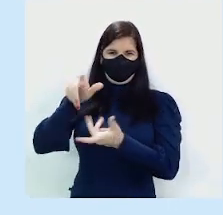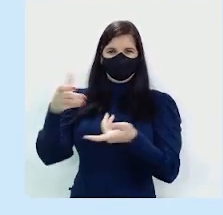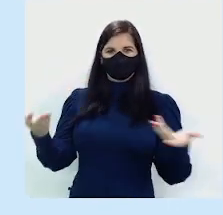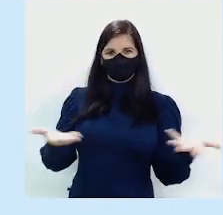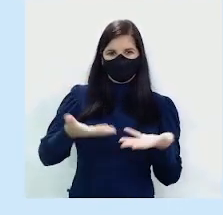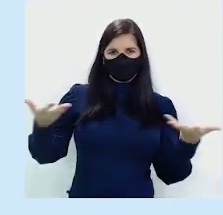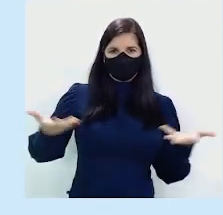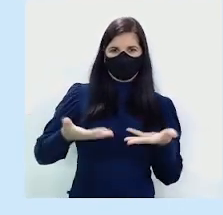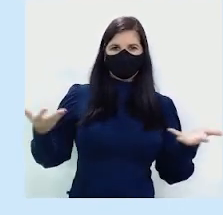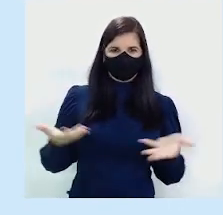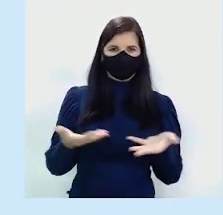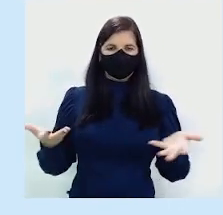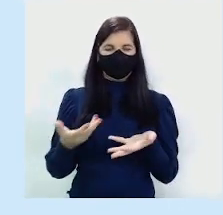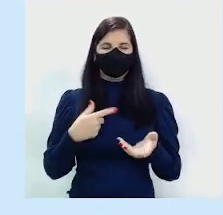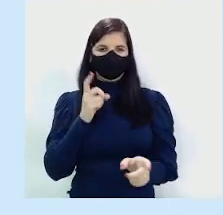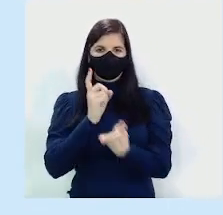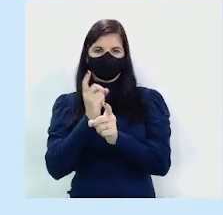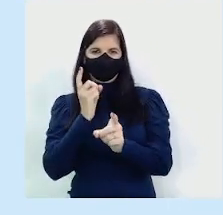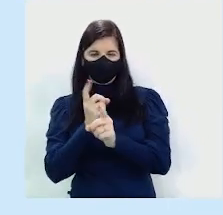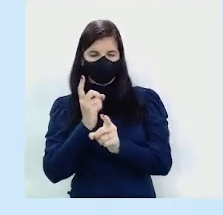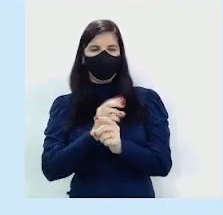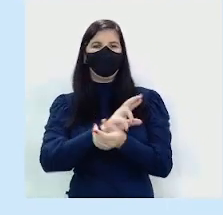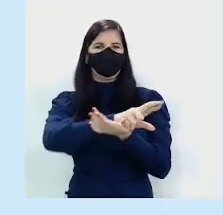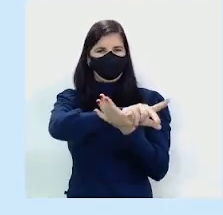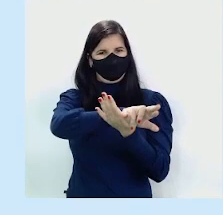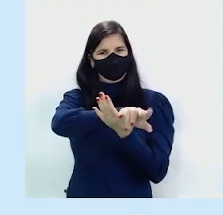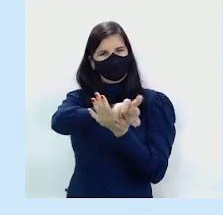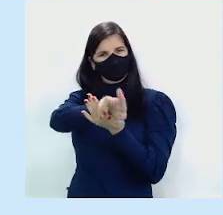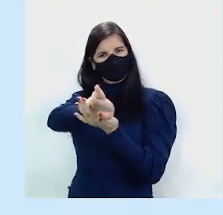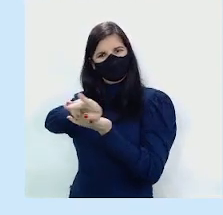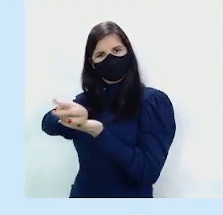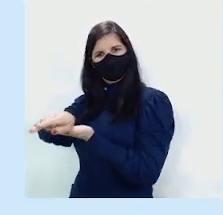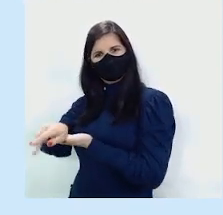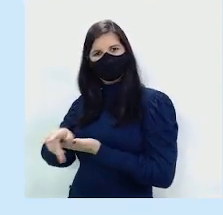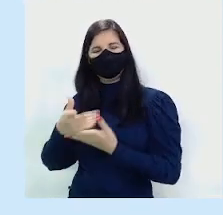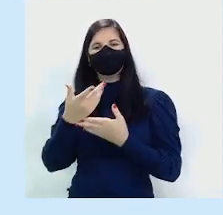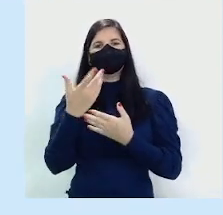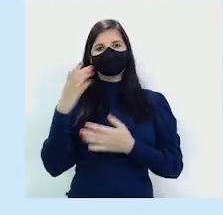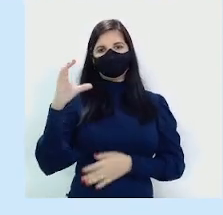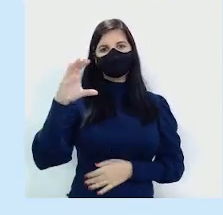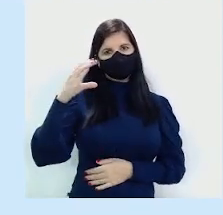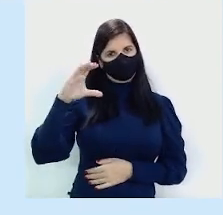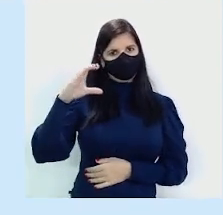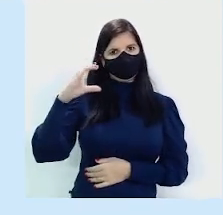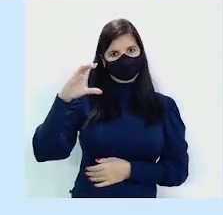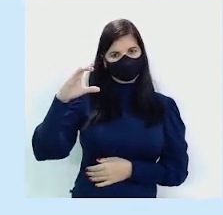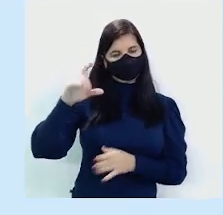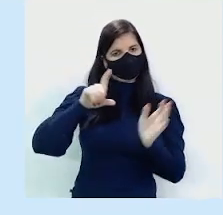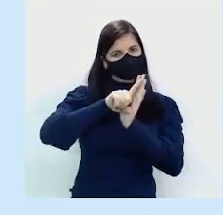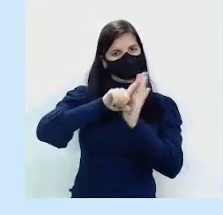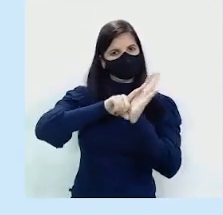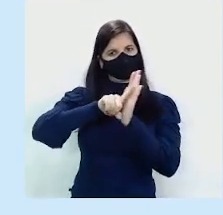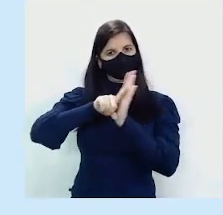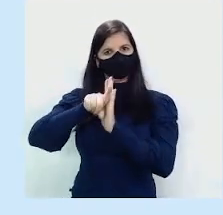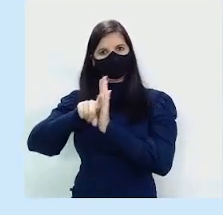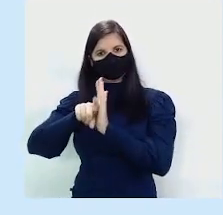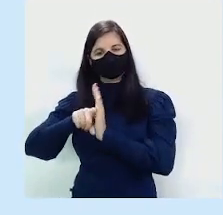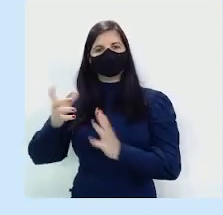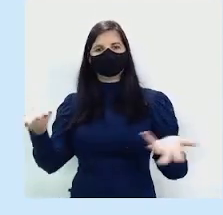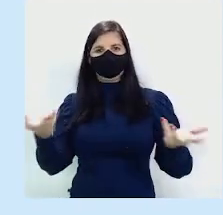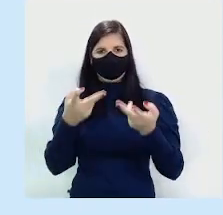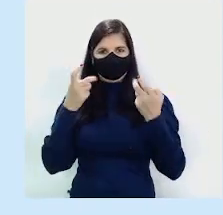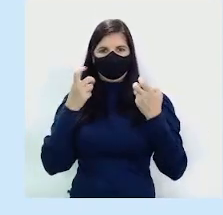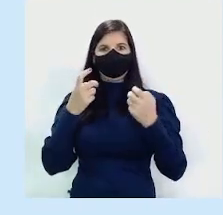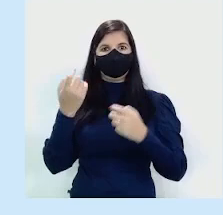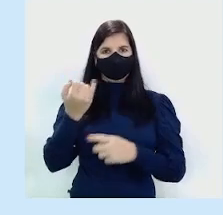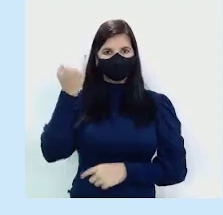vive, nós temos a presença muito importante dos nossos cientistas. Ultimamente, a gente tem visto a